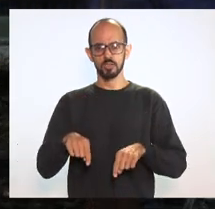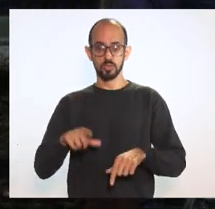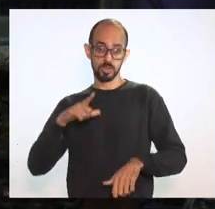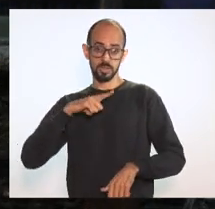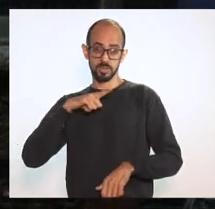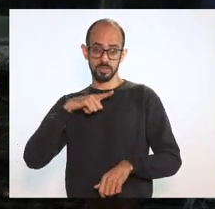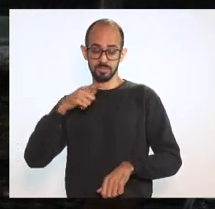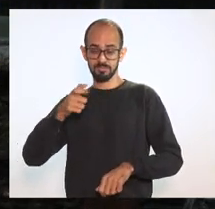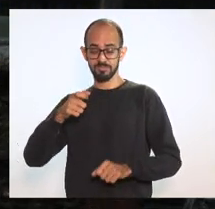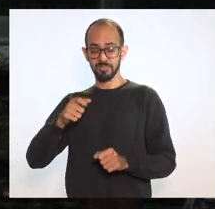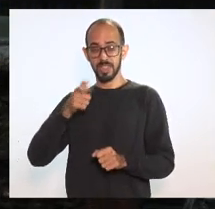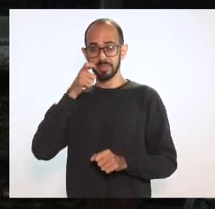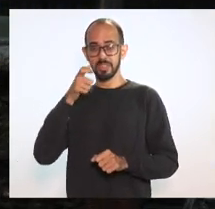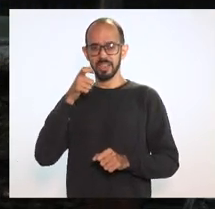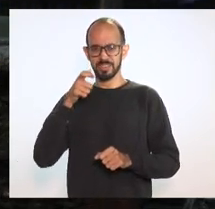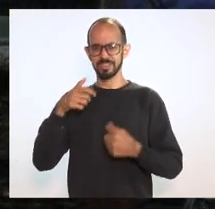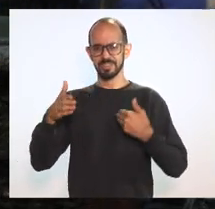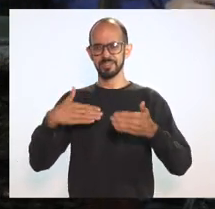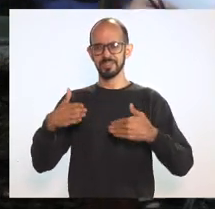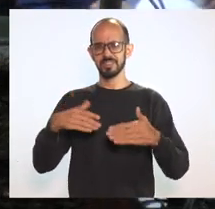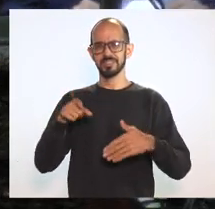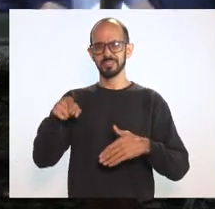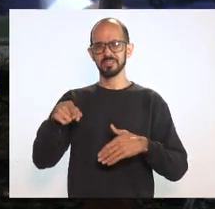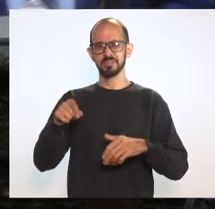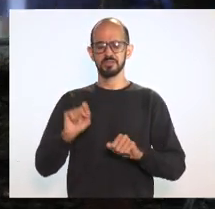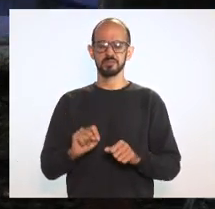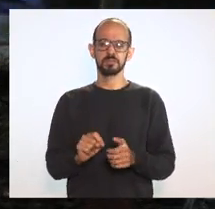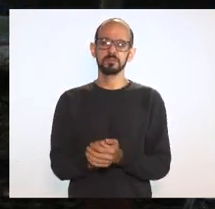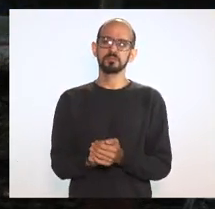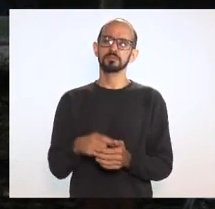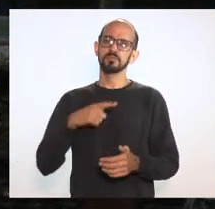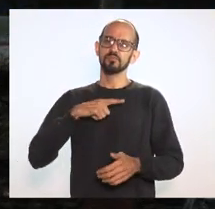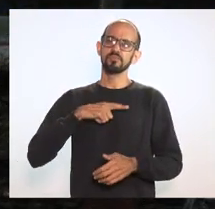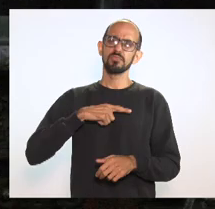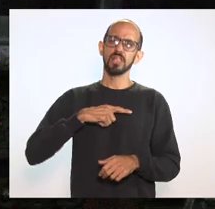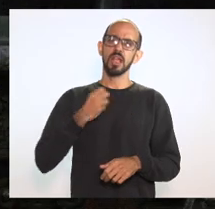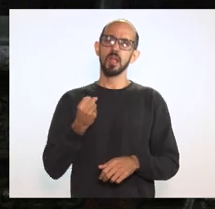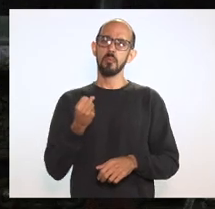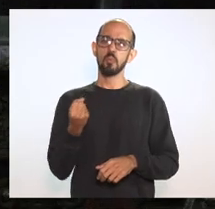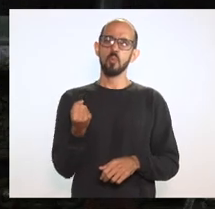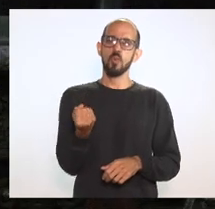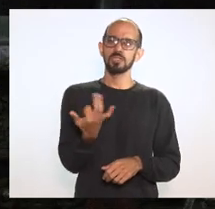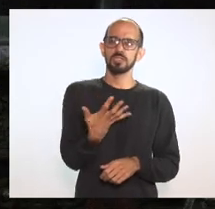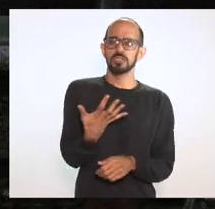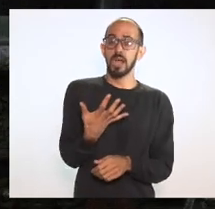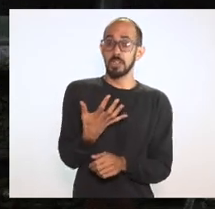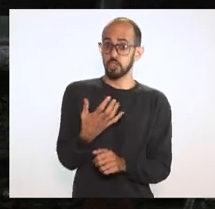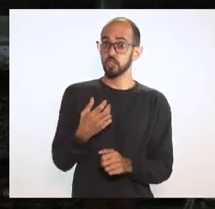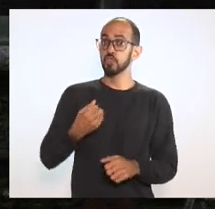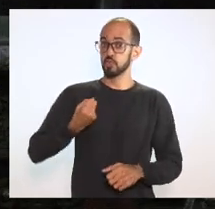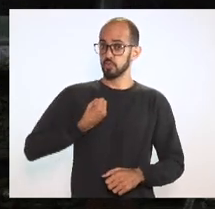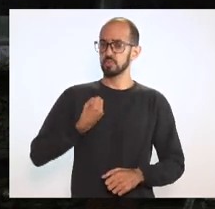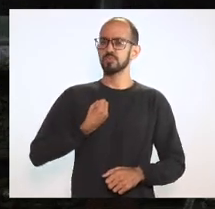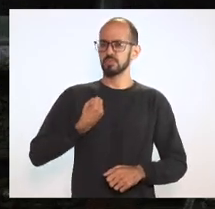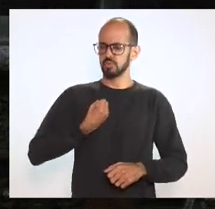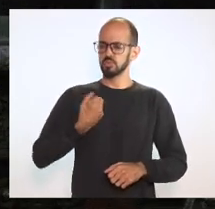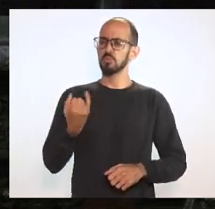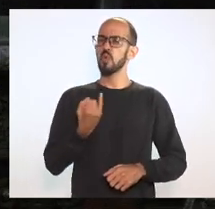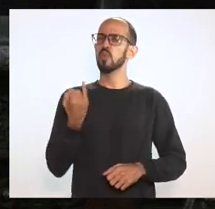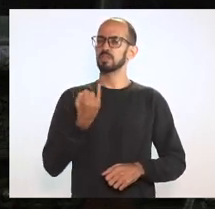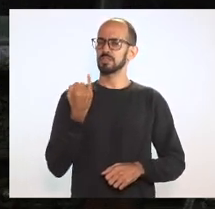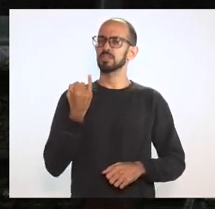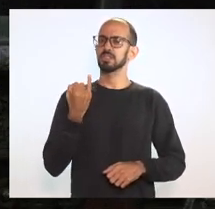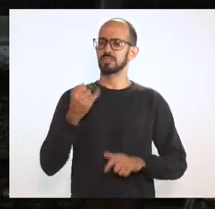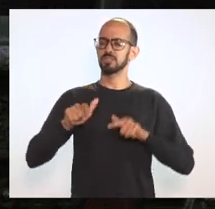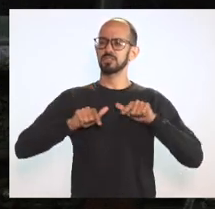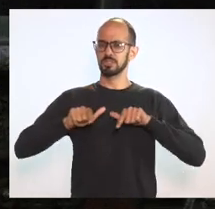indústria, com um número significativo de estaleiros de diferentes portes e atividades.